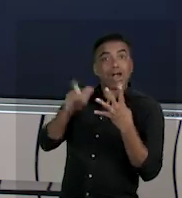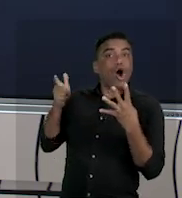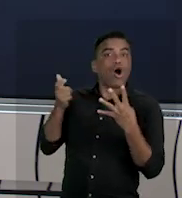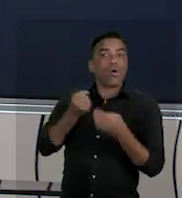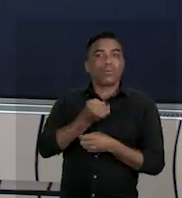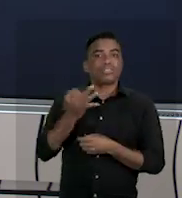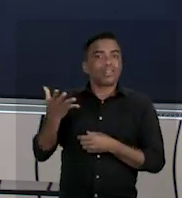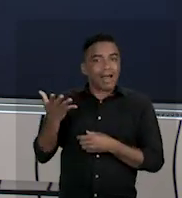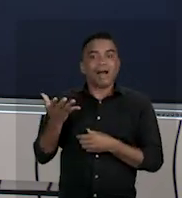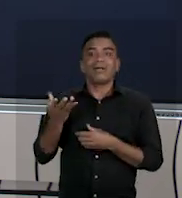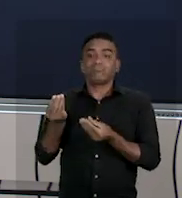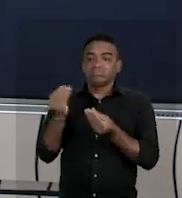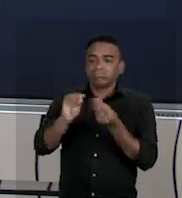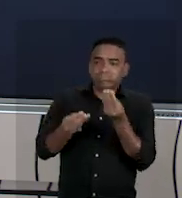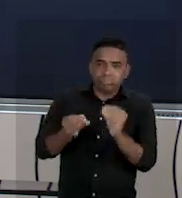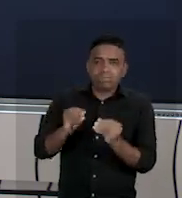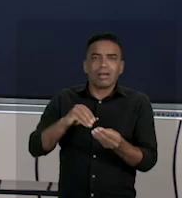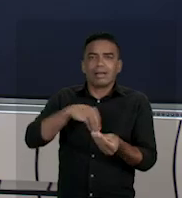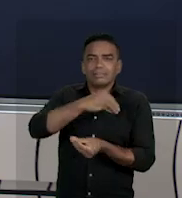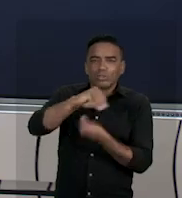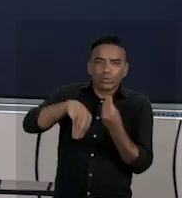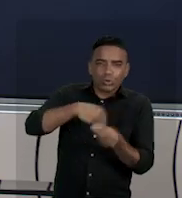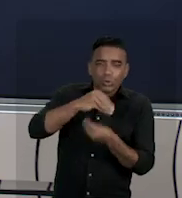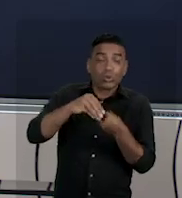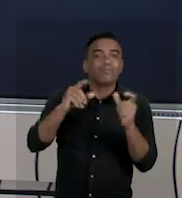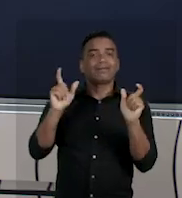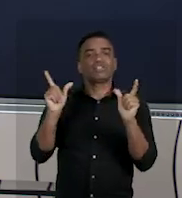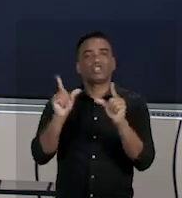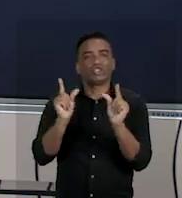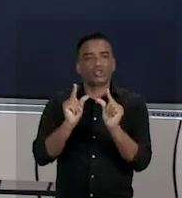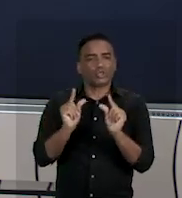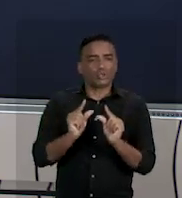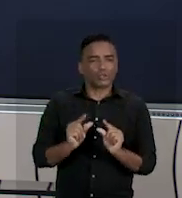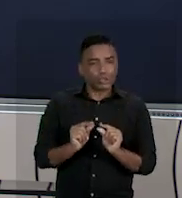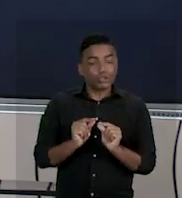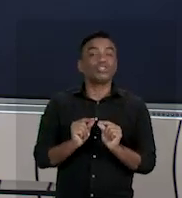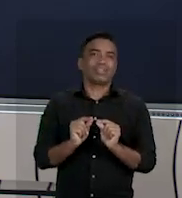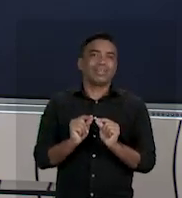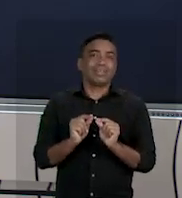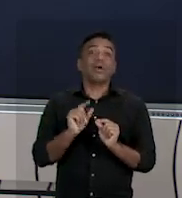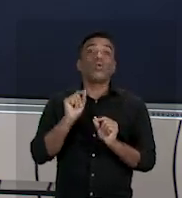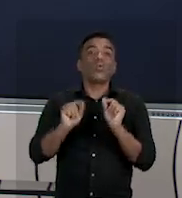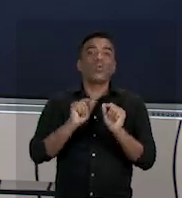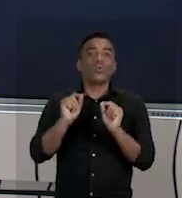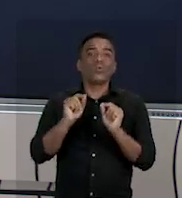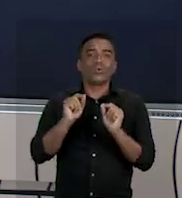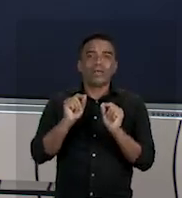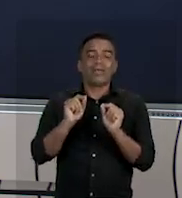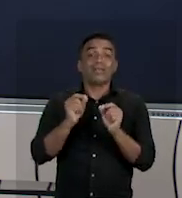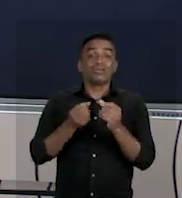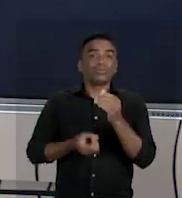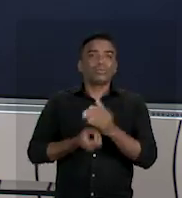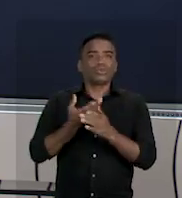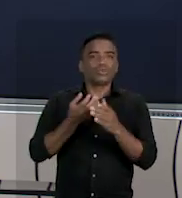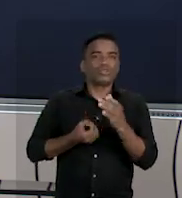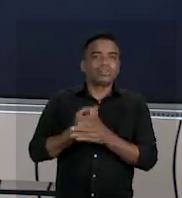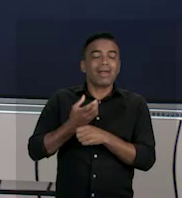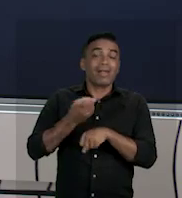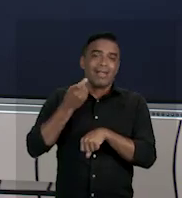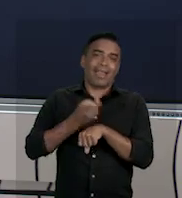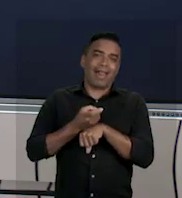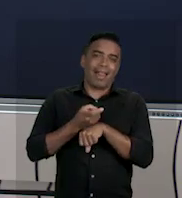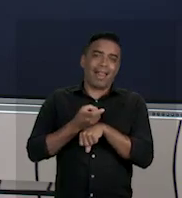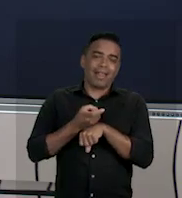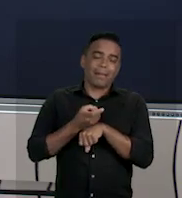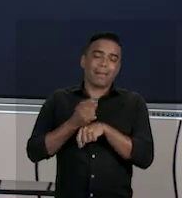de soluto disponível ali, vai diminuir, então, o processo ali de formação de